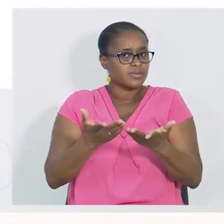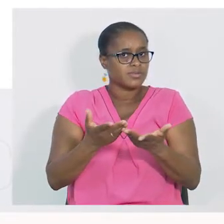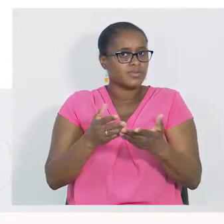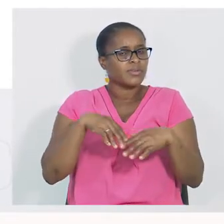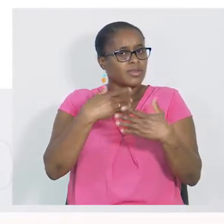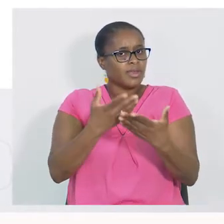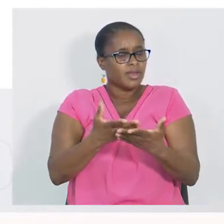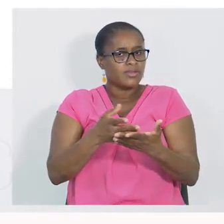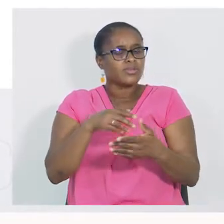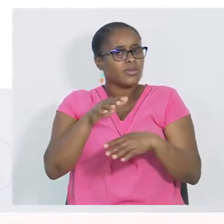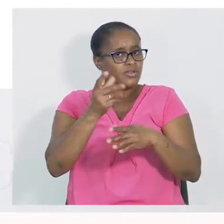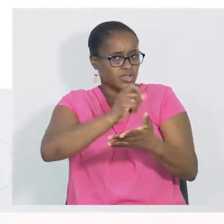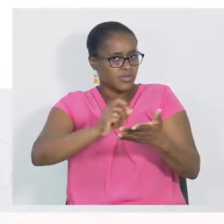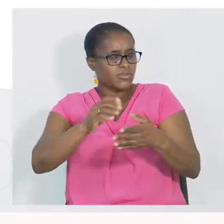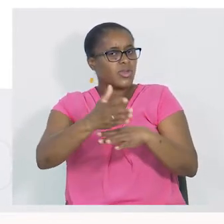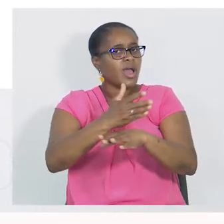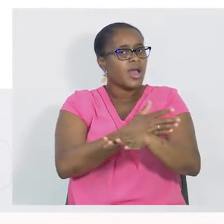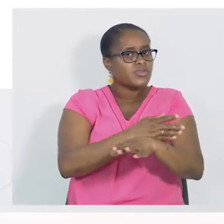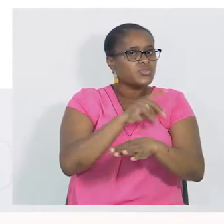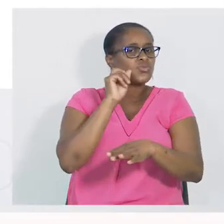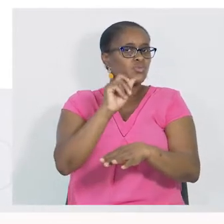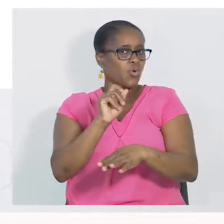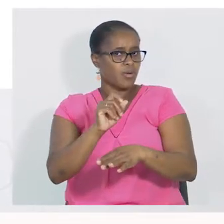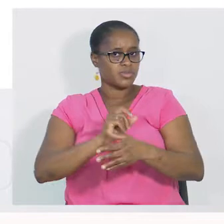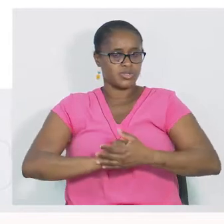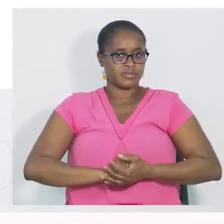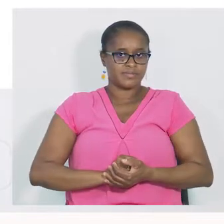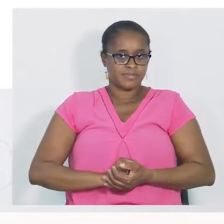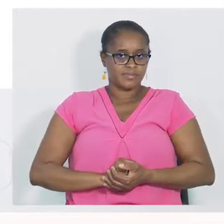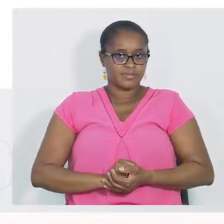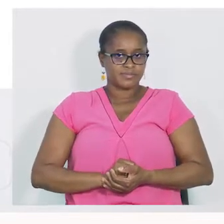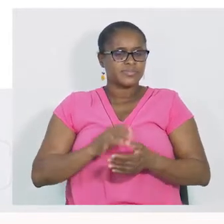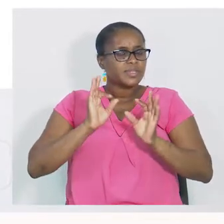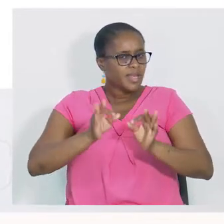esta. Quando eu digo esta